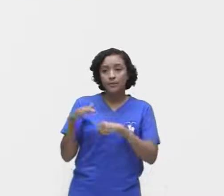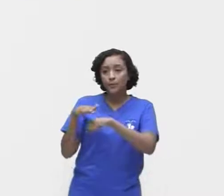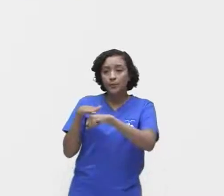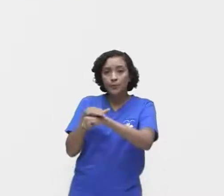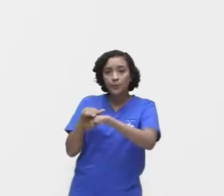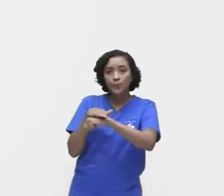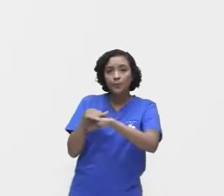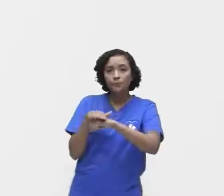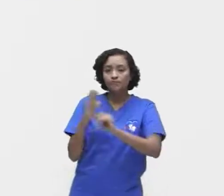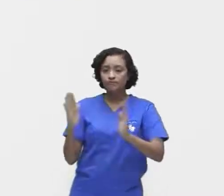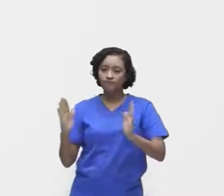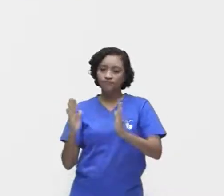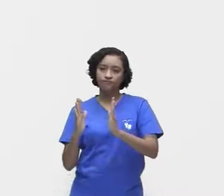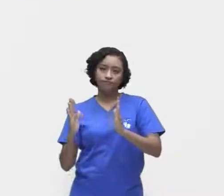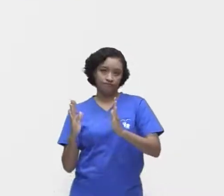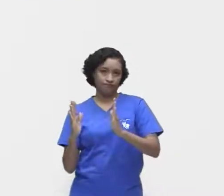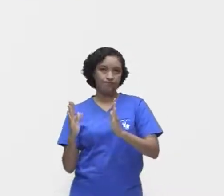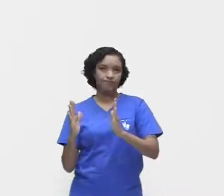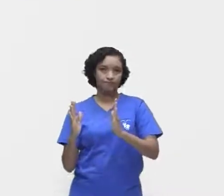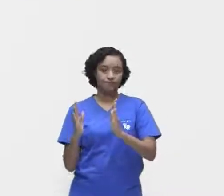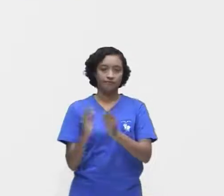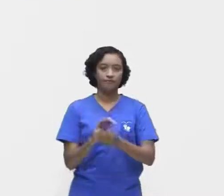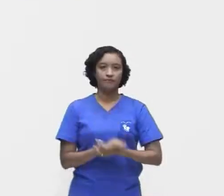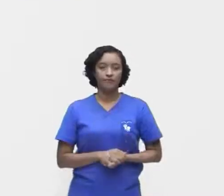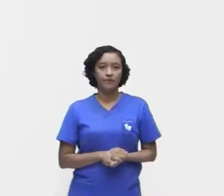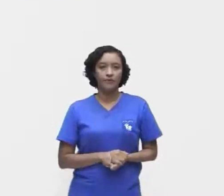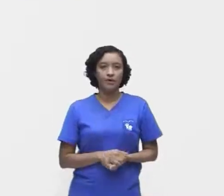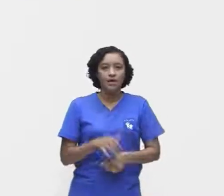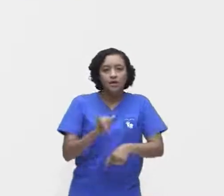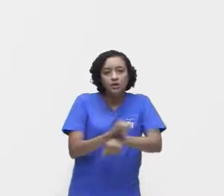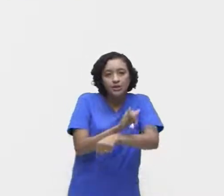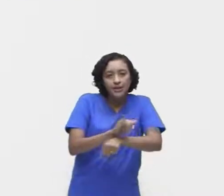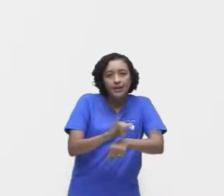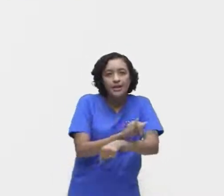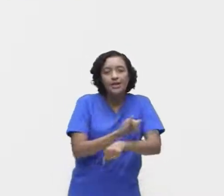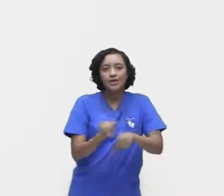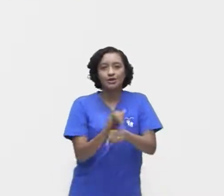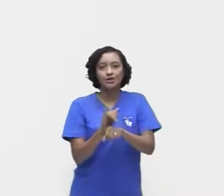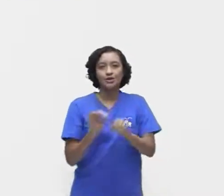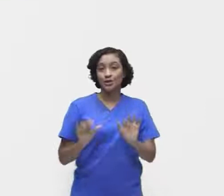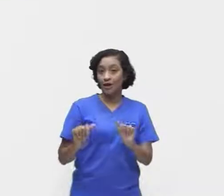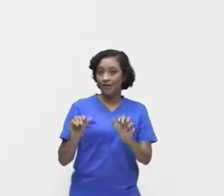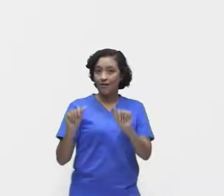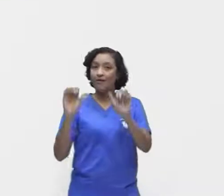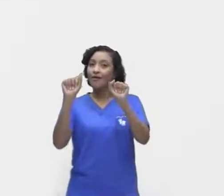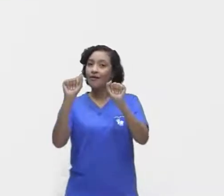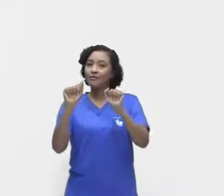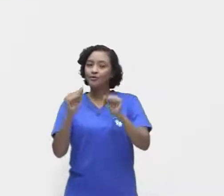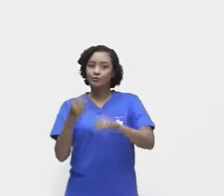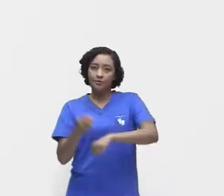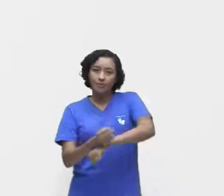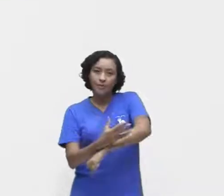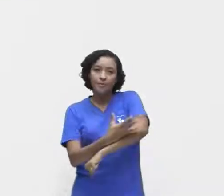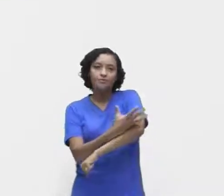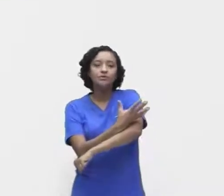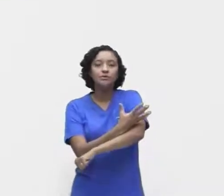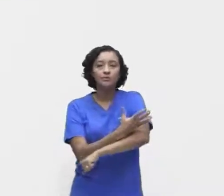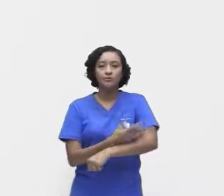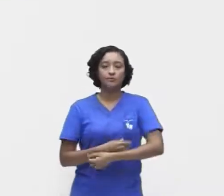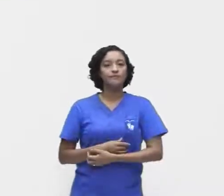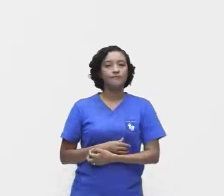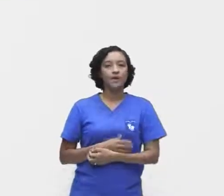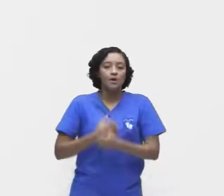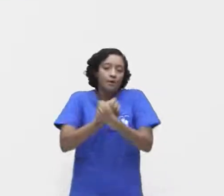a gente vai utilizar os recursos artísticos para expressar nossas emoções, pedir um abraço de